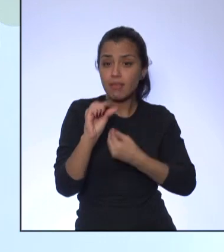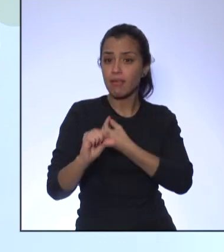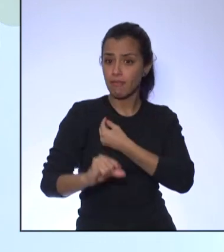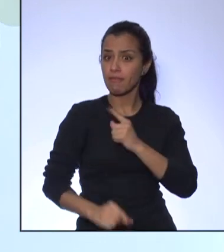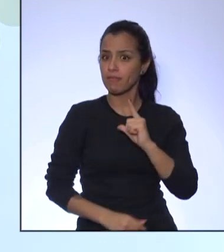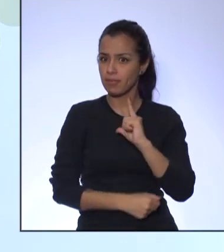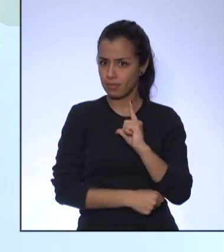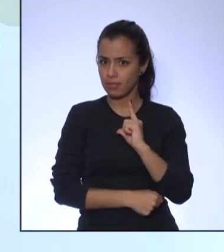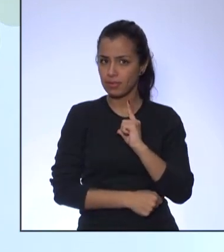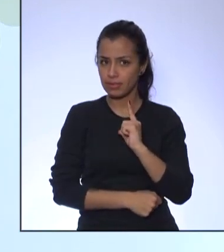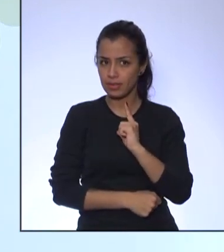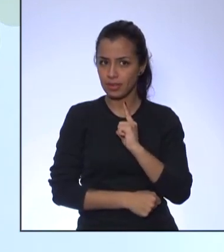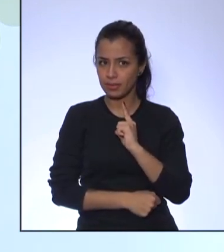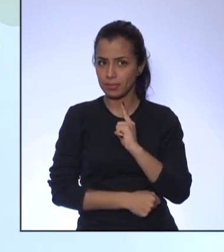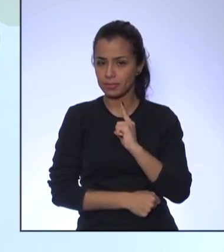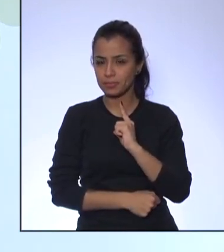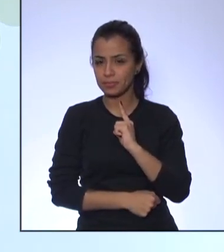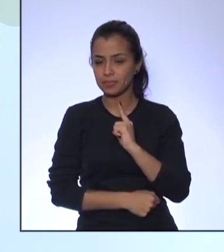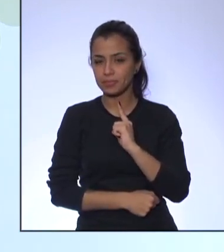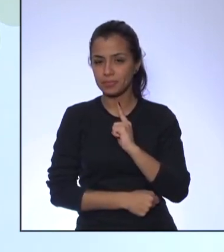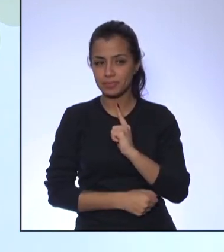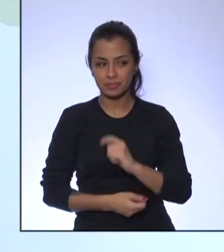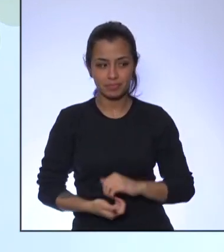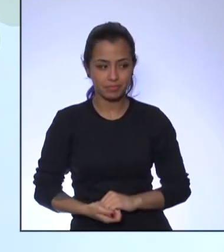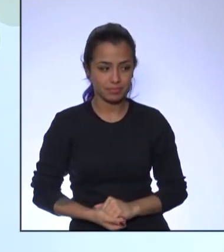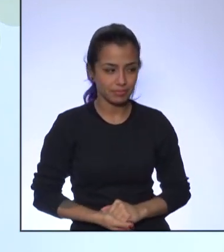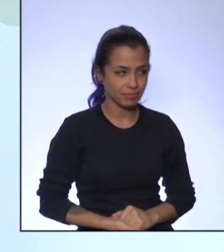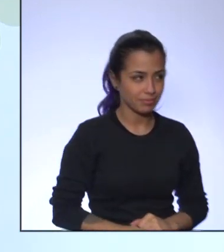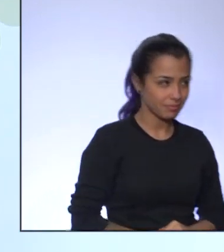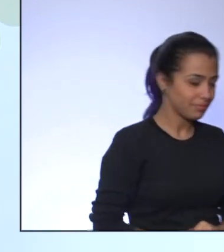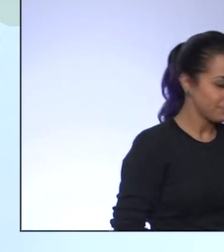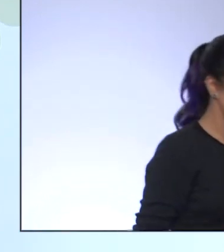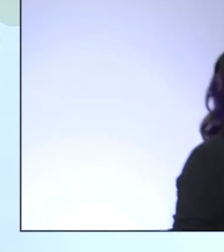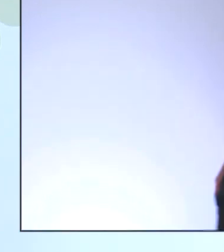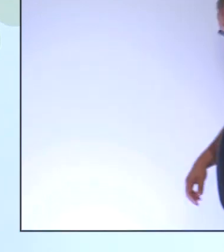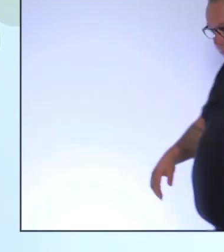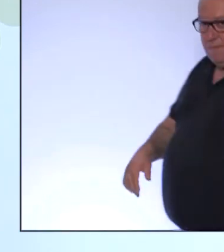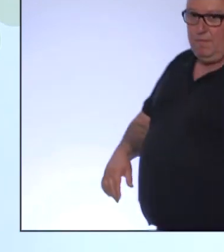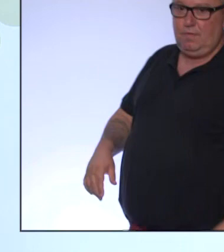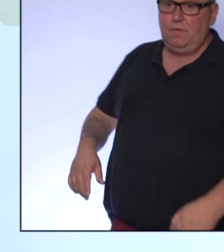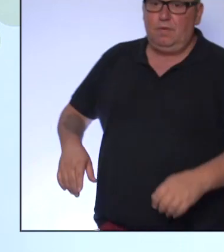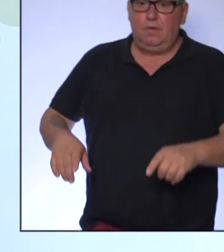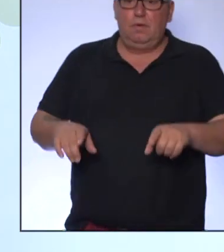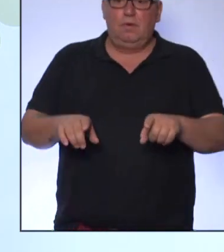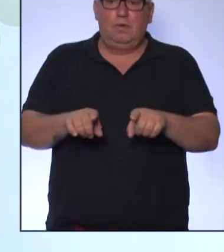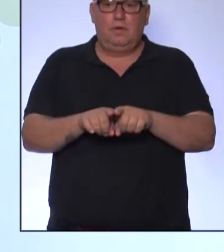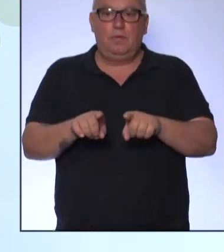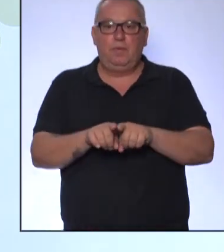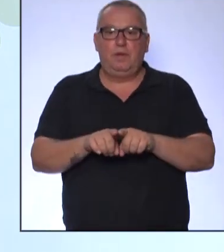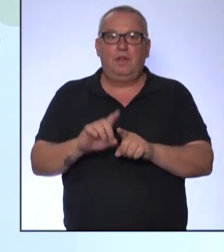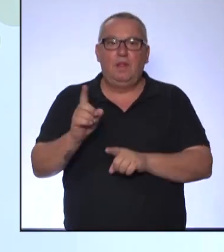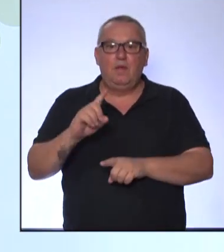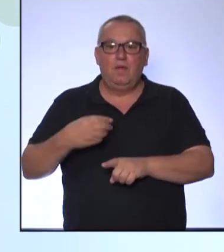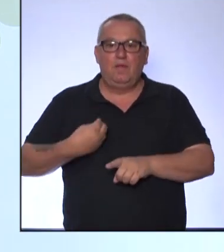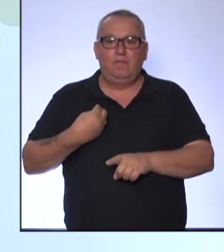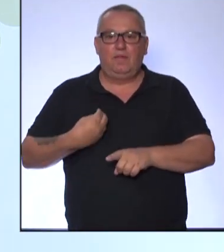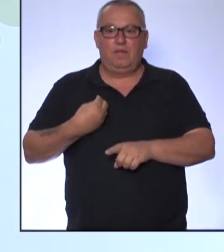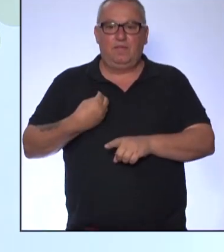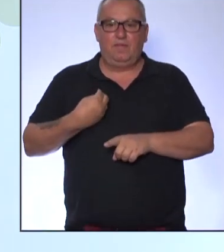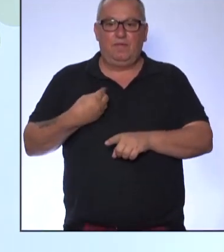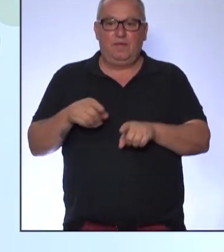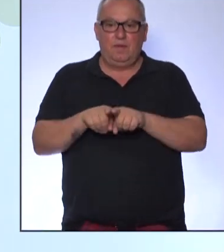isso que vai diferir, por exemplo, de um átomo. O átomo é uma estrutura muito pequena, mas ele não é vivo. Ele tem compostos, ele